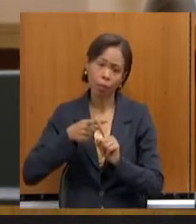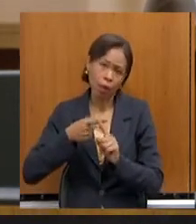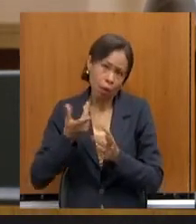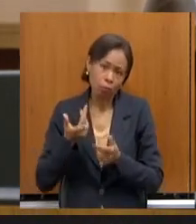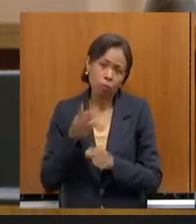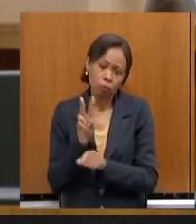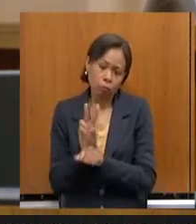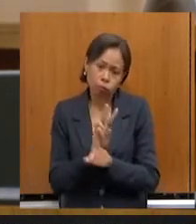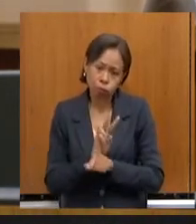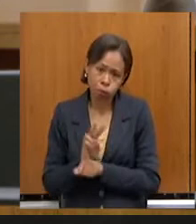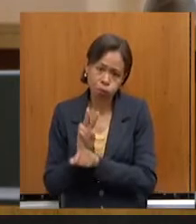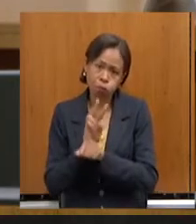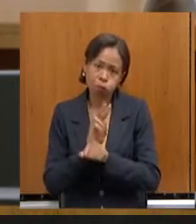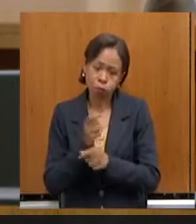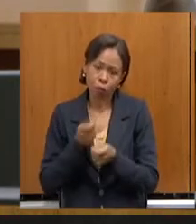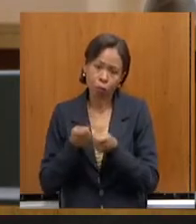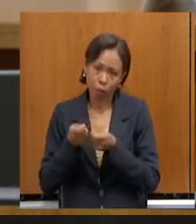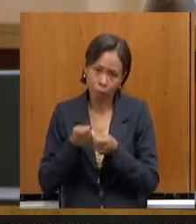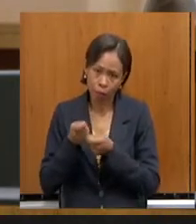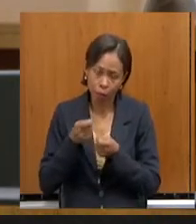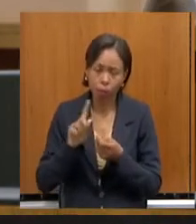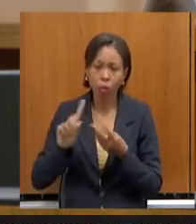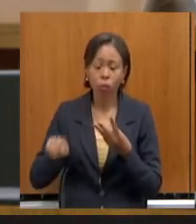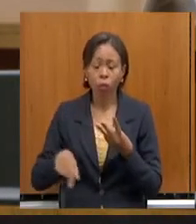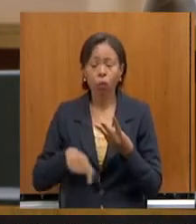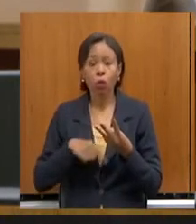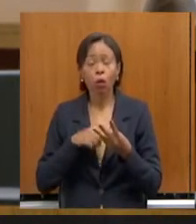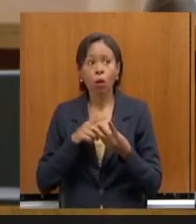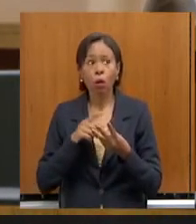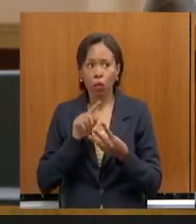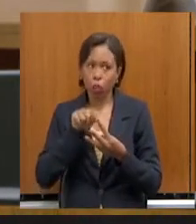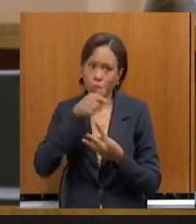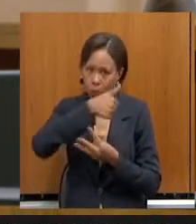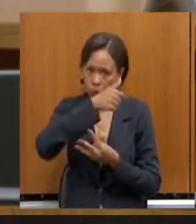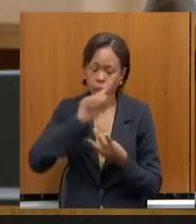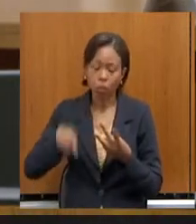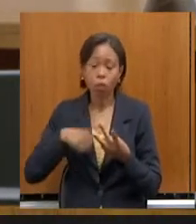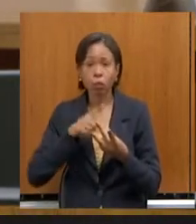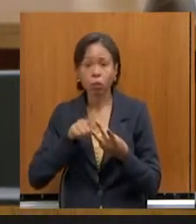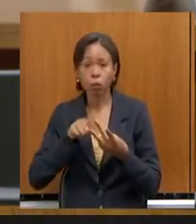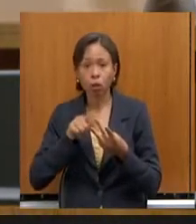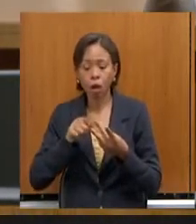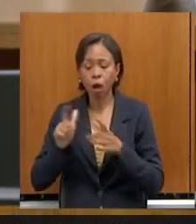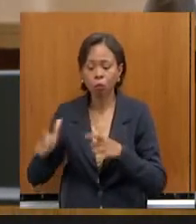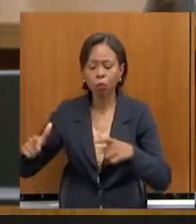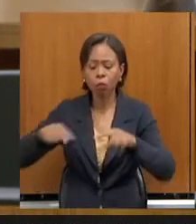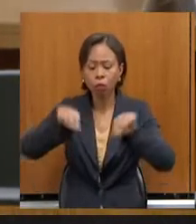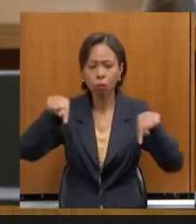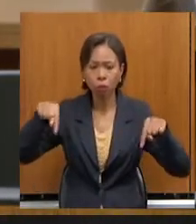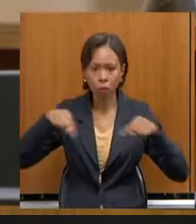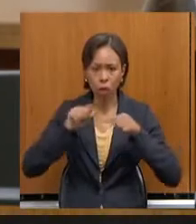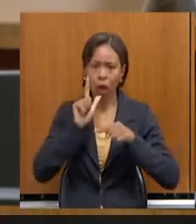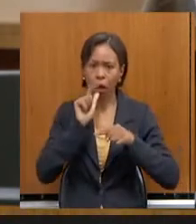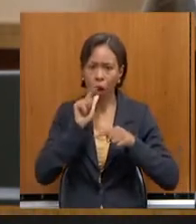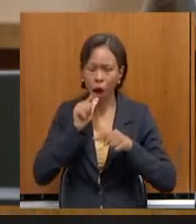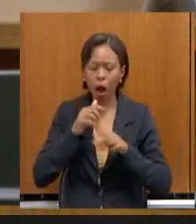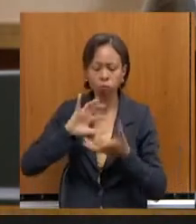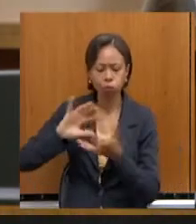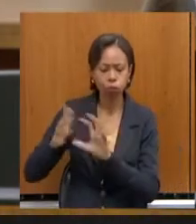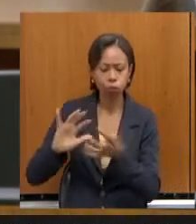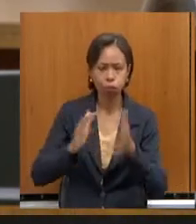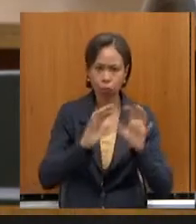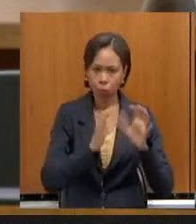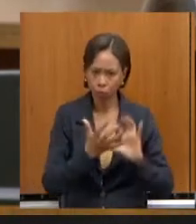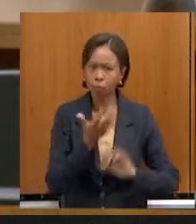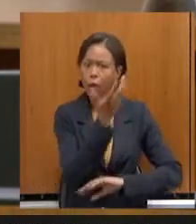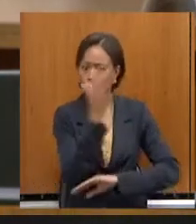integra ao plano de saneamento já mencionado o segundo revitalização de bacias hidrográficas com restauração Florestal